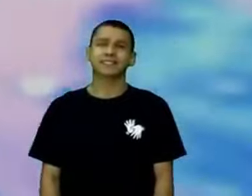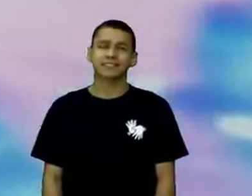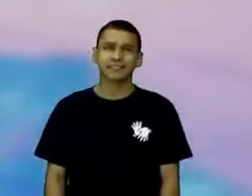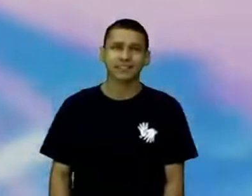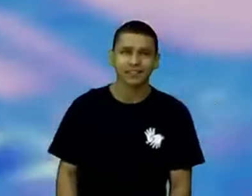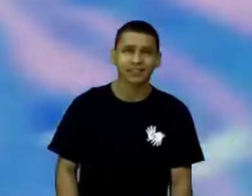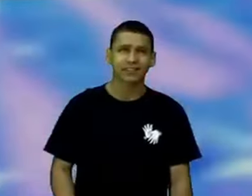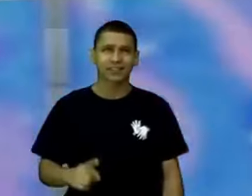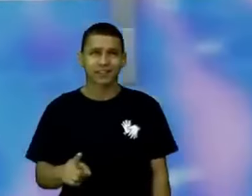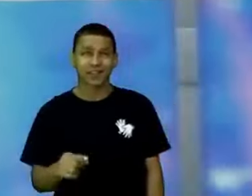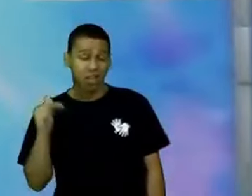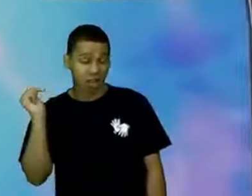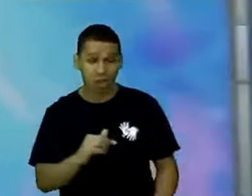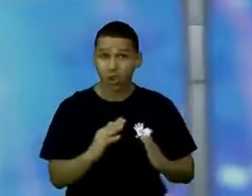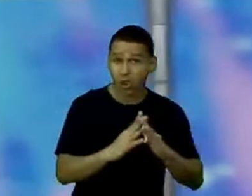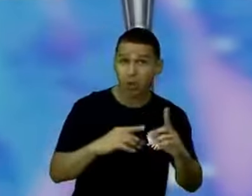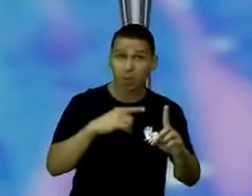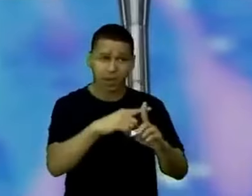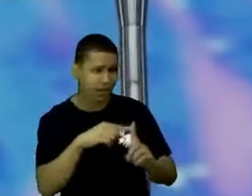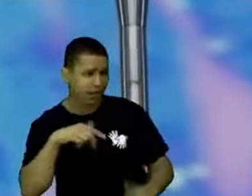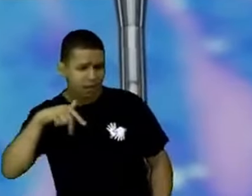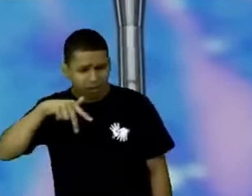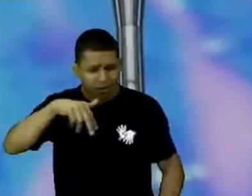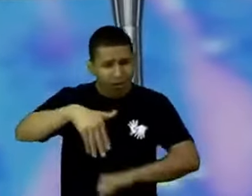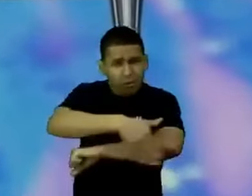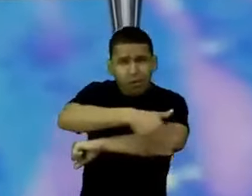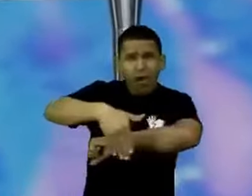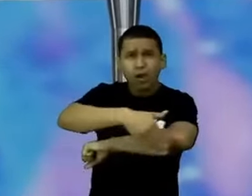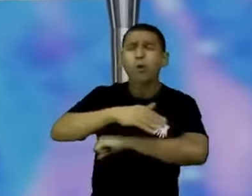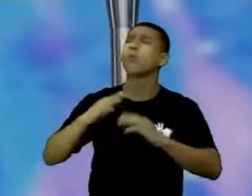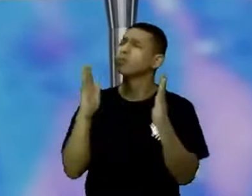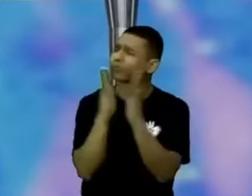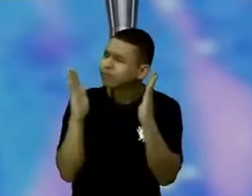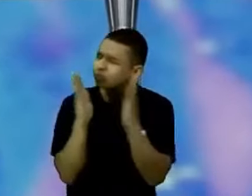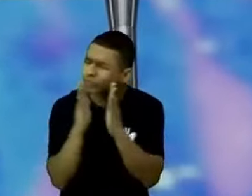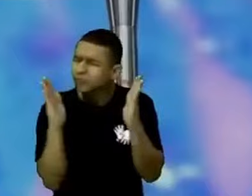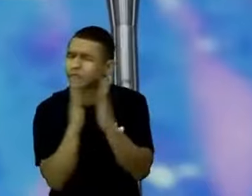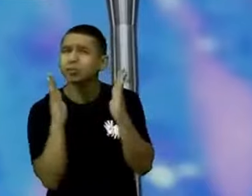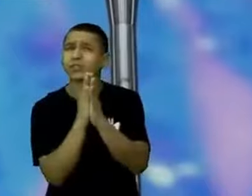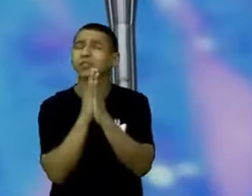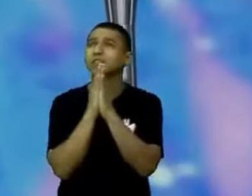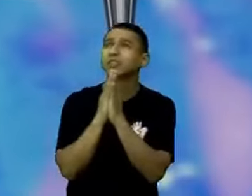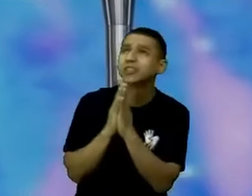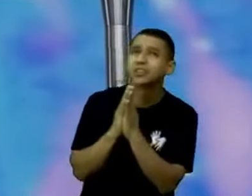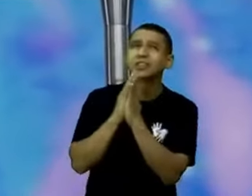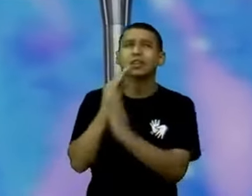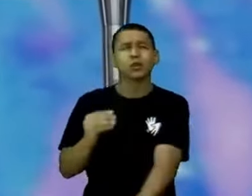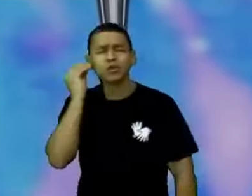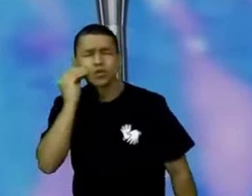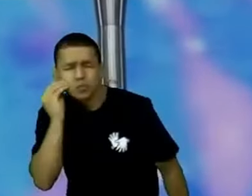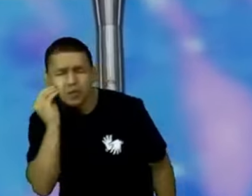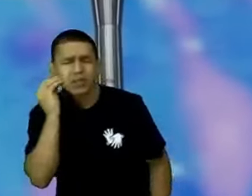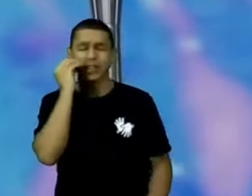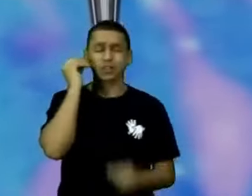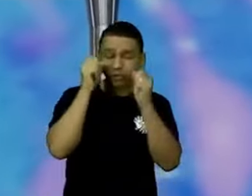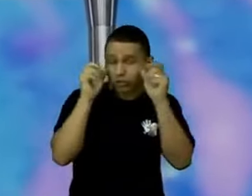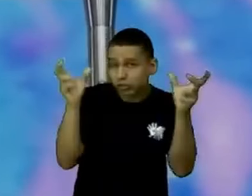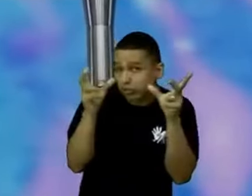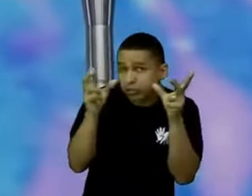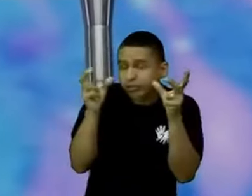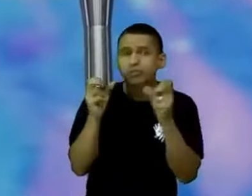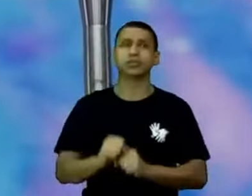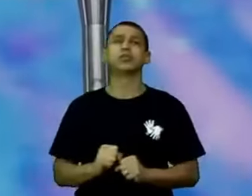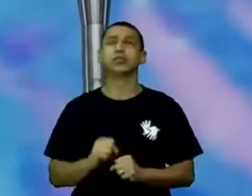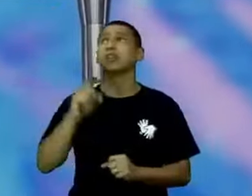Quantas vezes eu indo para a igreja, ia pela rua fazendo orações, criando expectativa pelo que Deus ia fazer no culto, e eu falava,